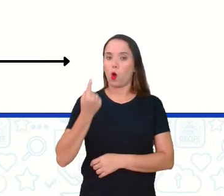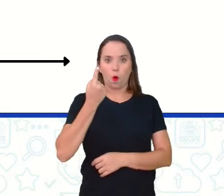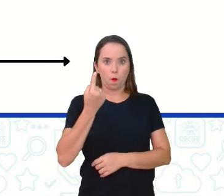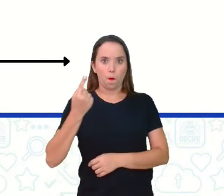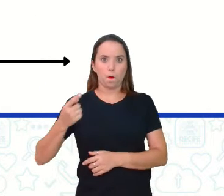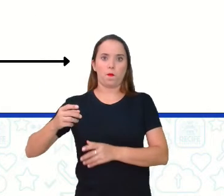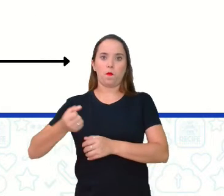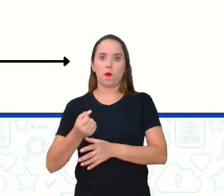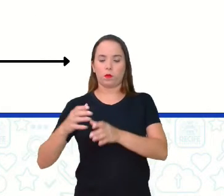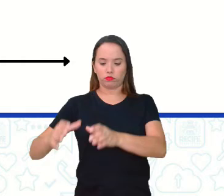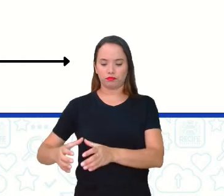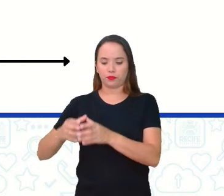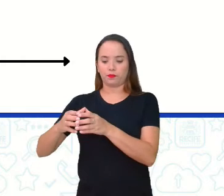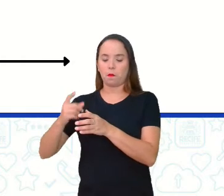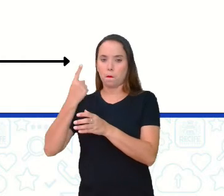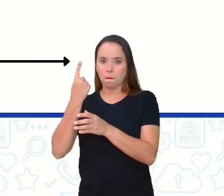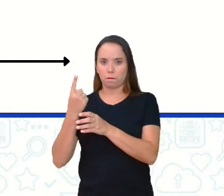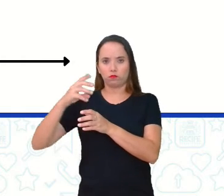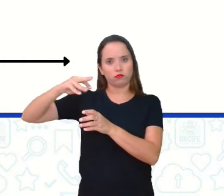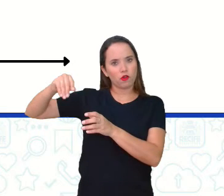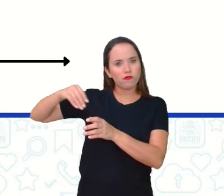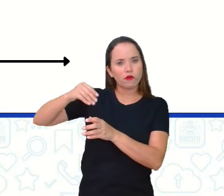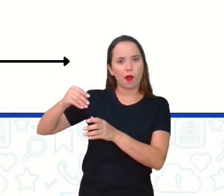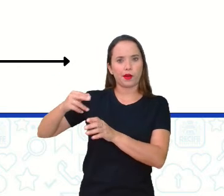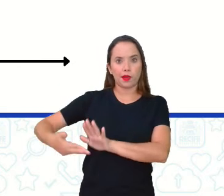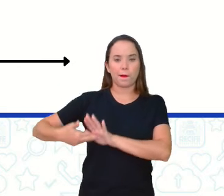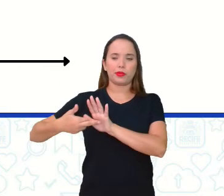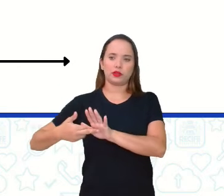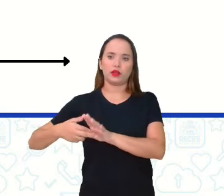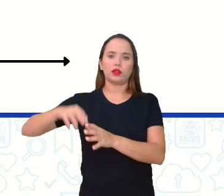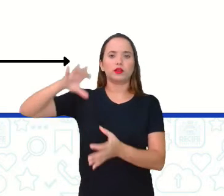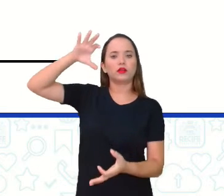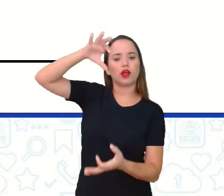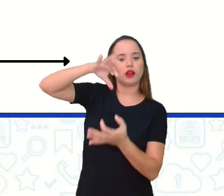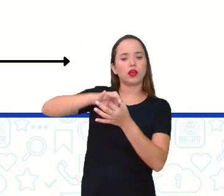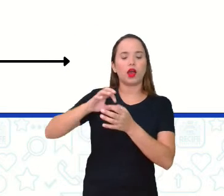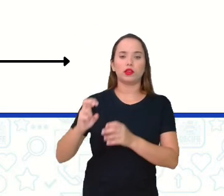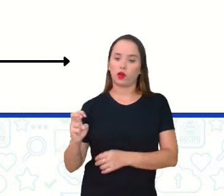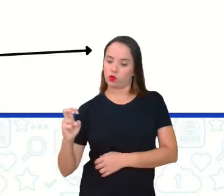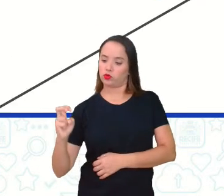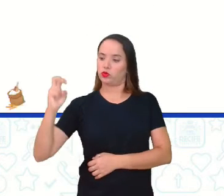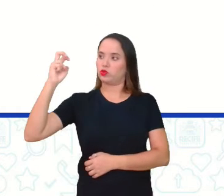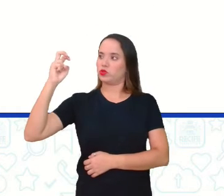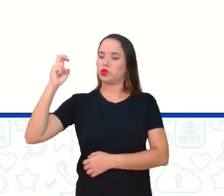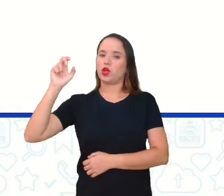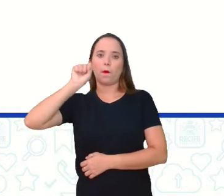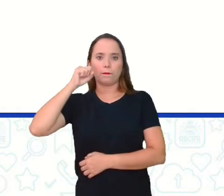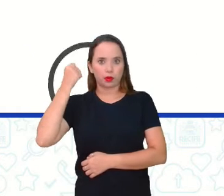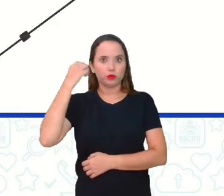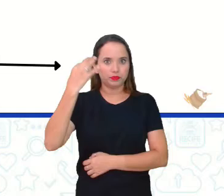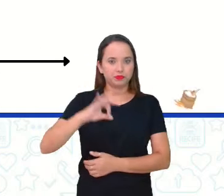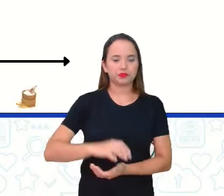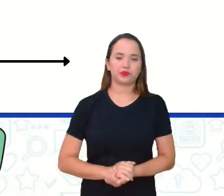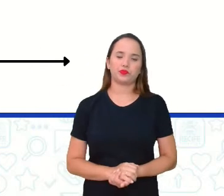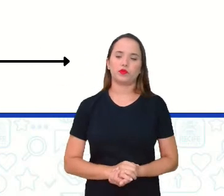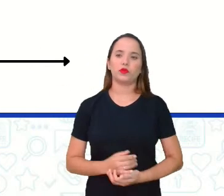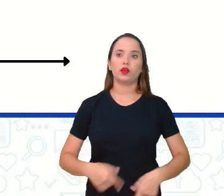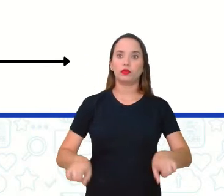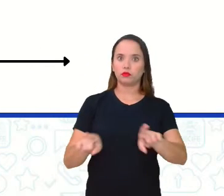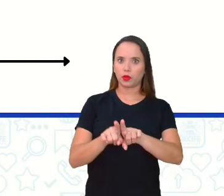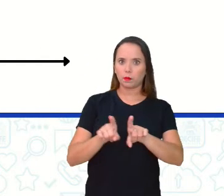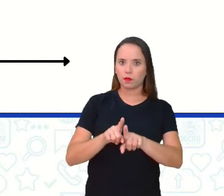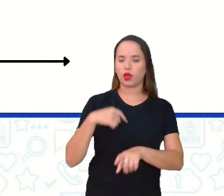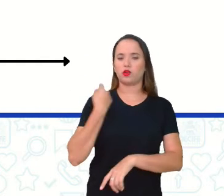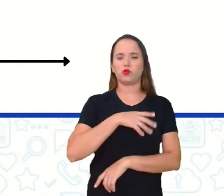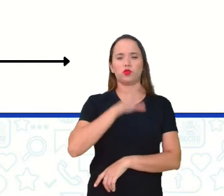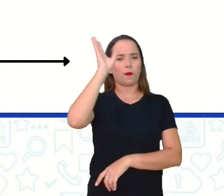farinha, representada aí no gráfico, está relacionada com aqueles 5 pães. Consequentemente, a gente viu que